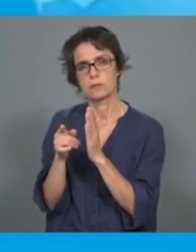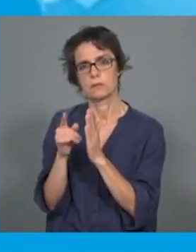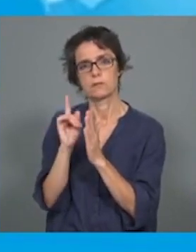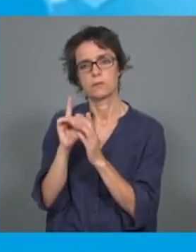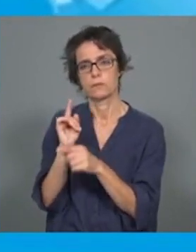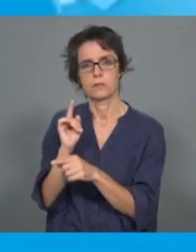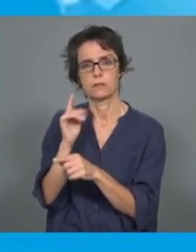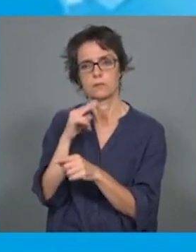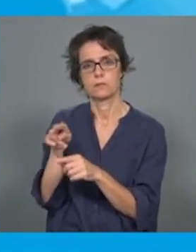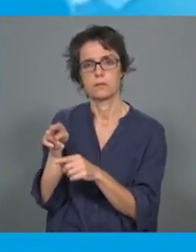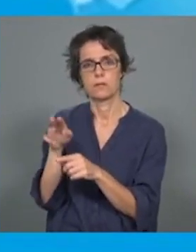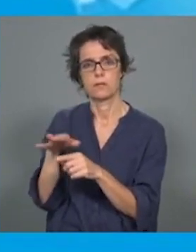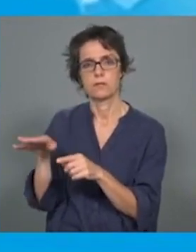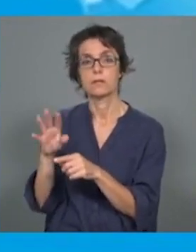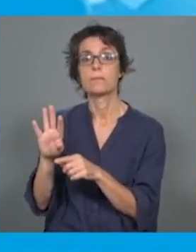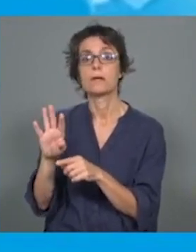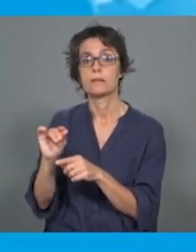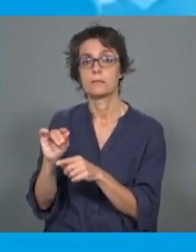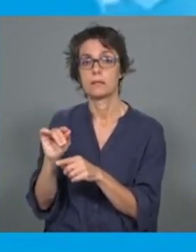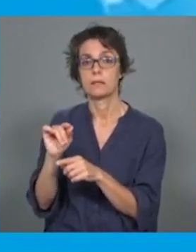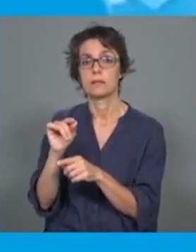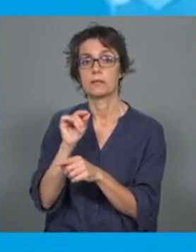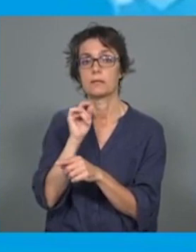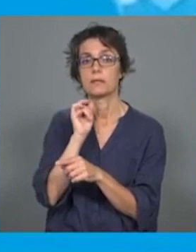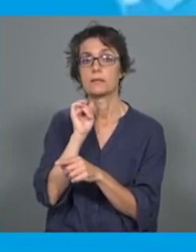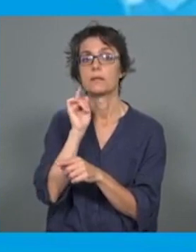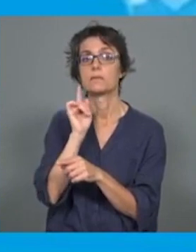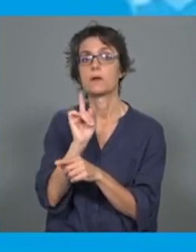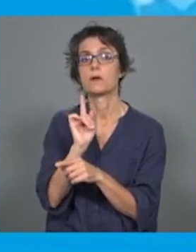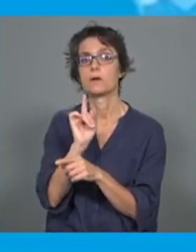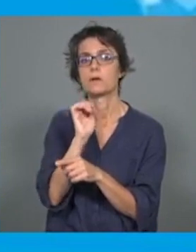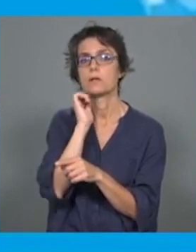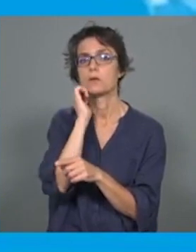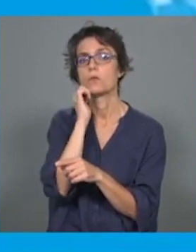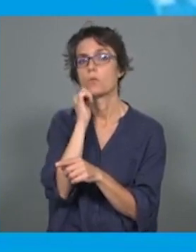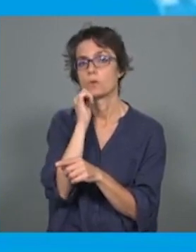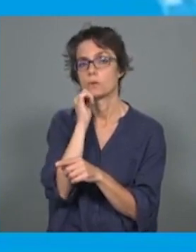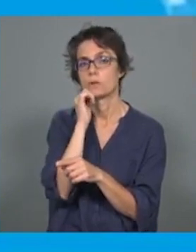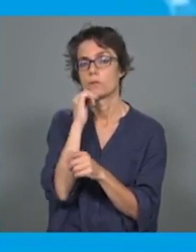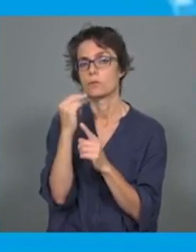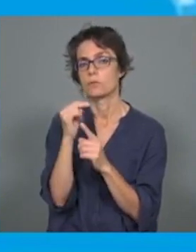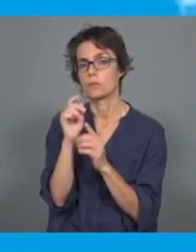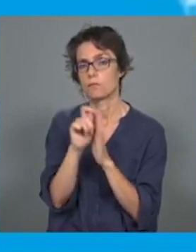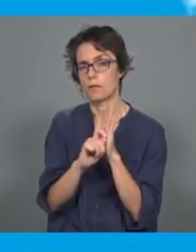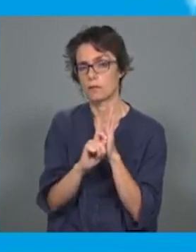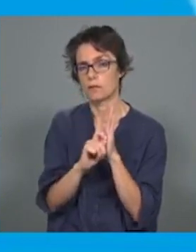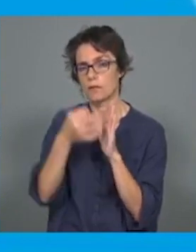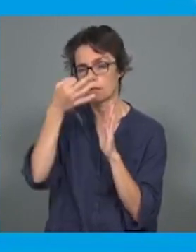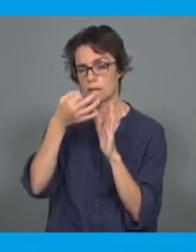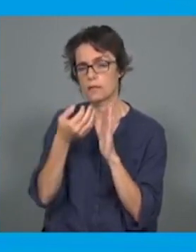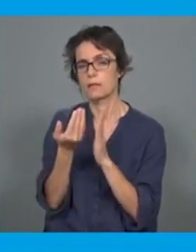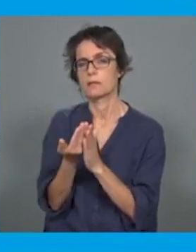fundamental, mas muito mais importante também é tratar a dor com este olhar ético e com esta dignidade que a